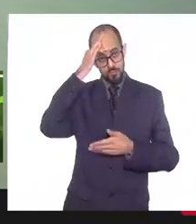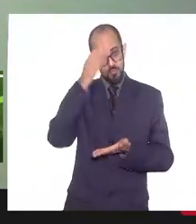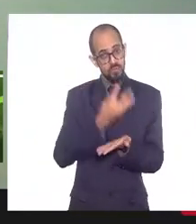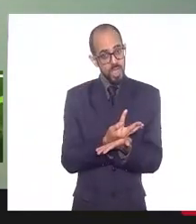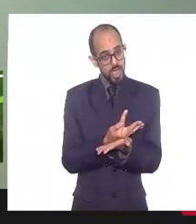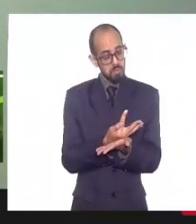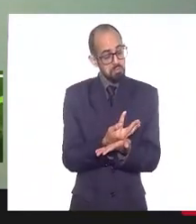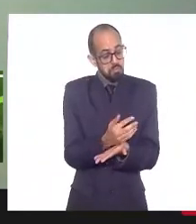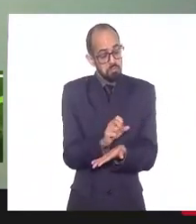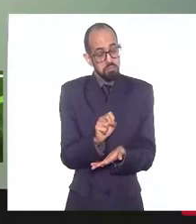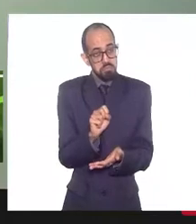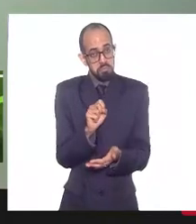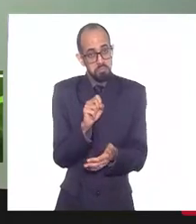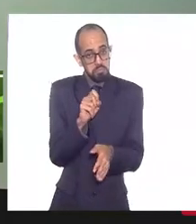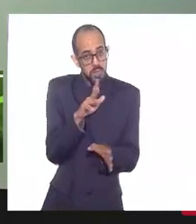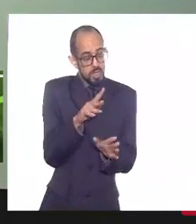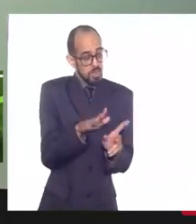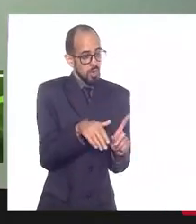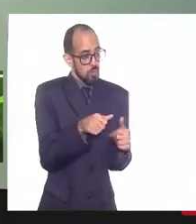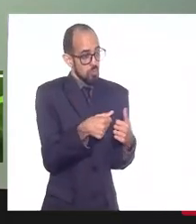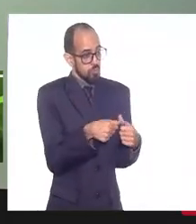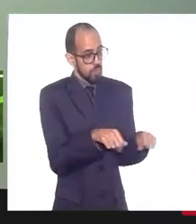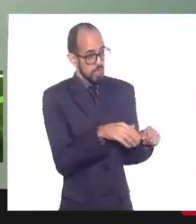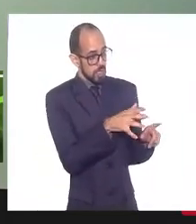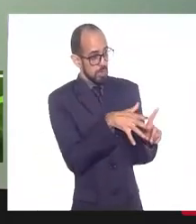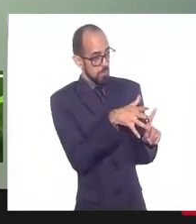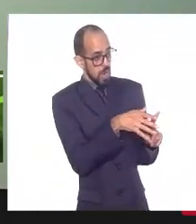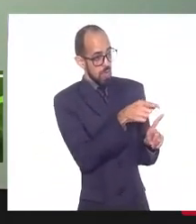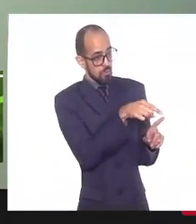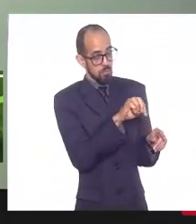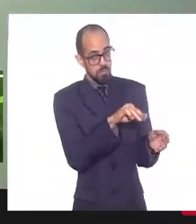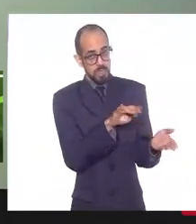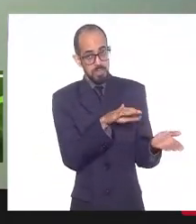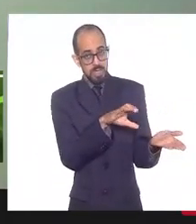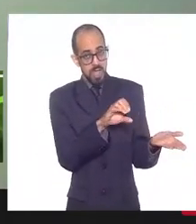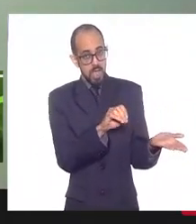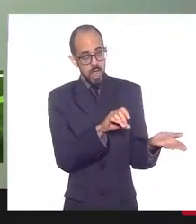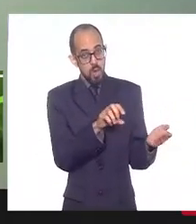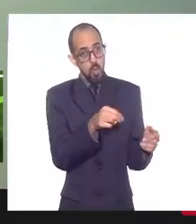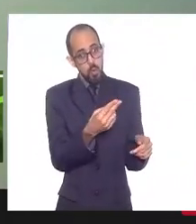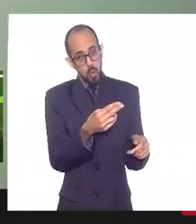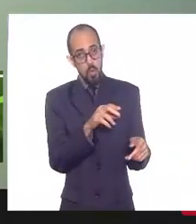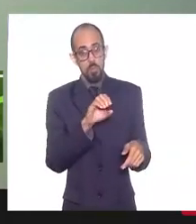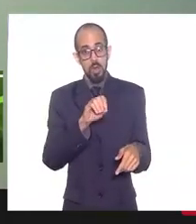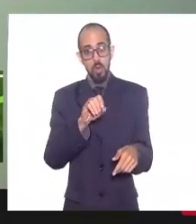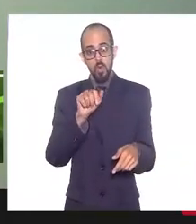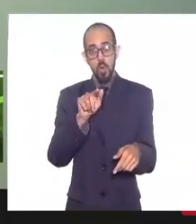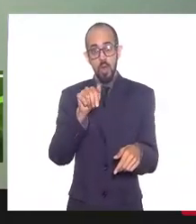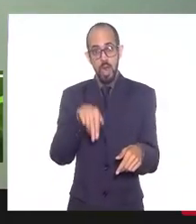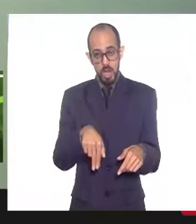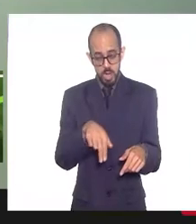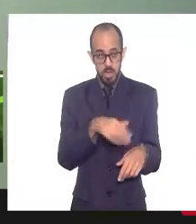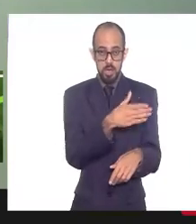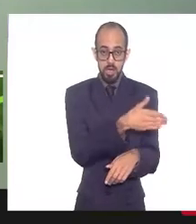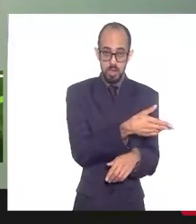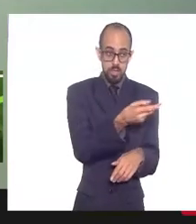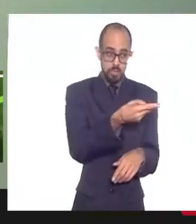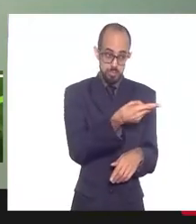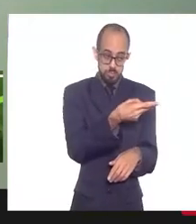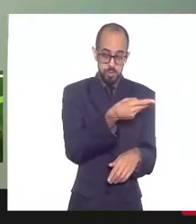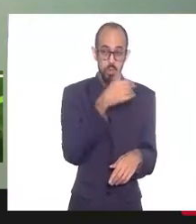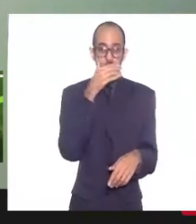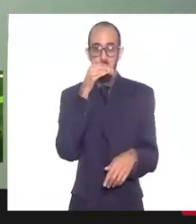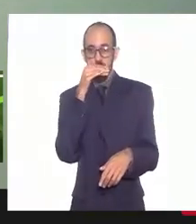aí, então, passa a palavra, né, para o Marcelo e também para o Ogã Jassan. E é muito curioso